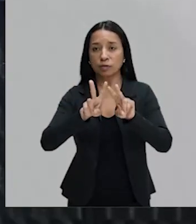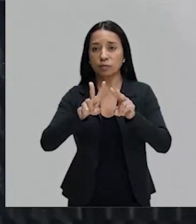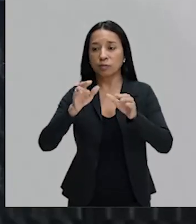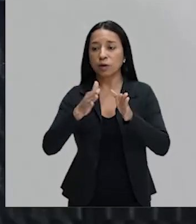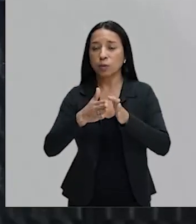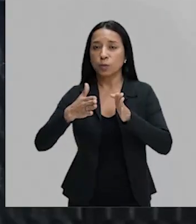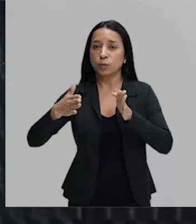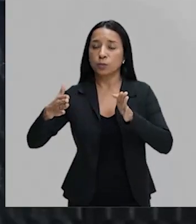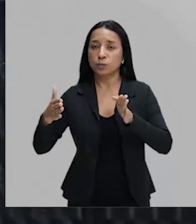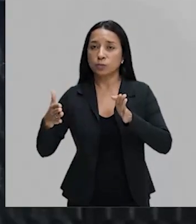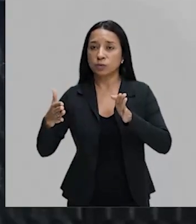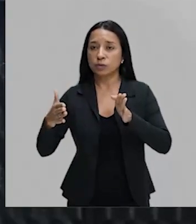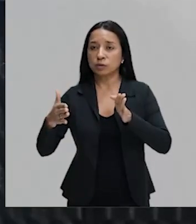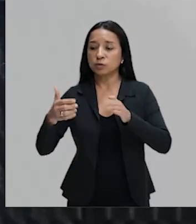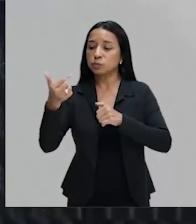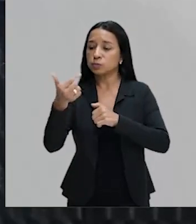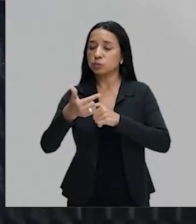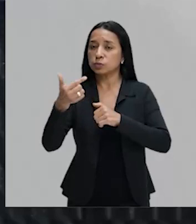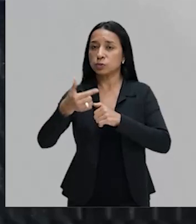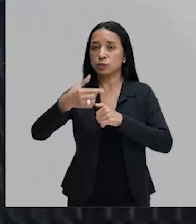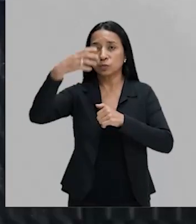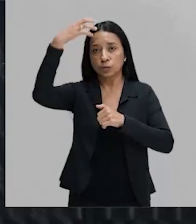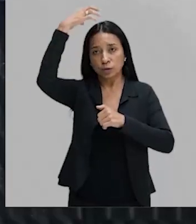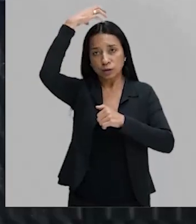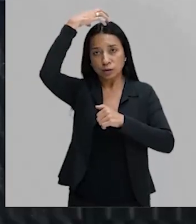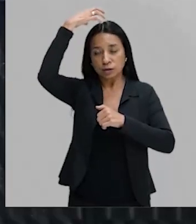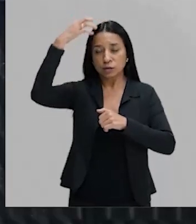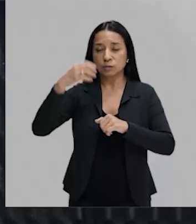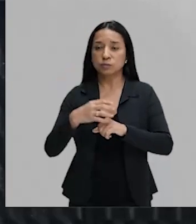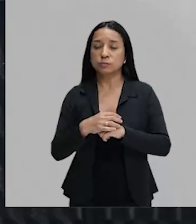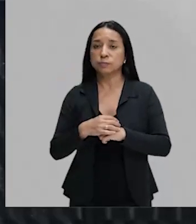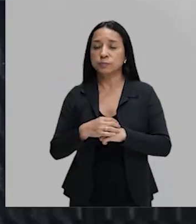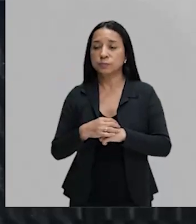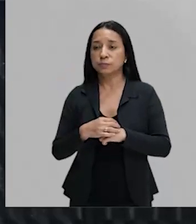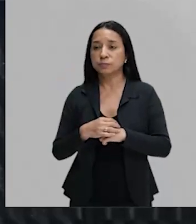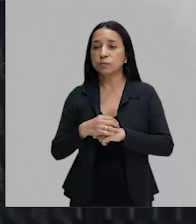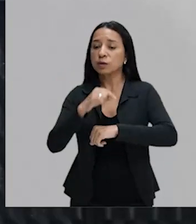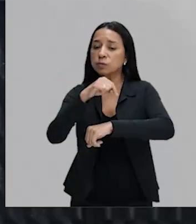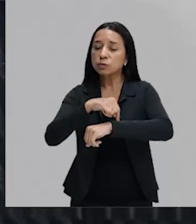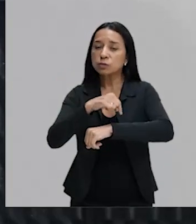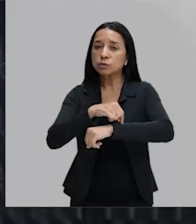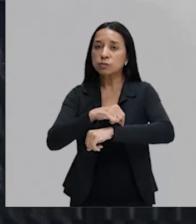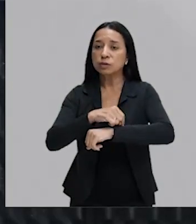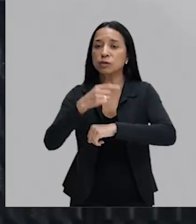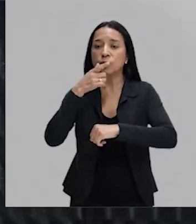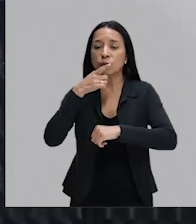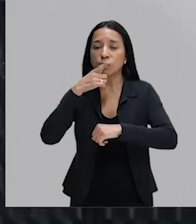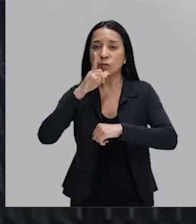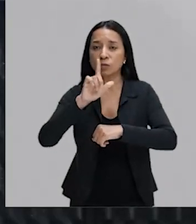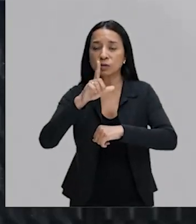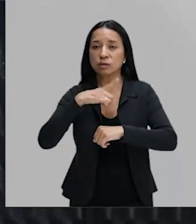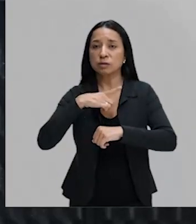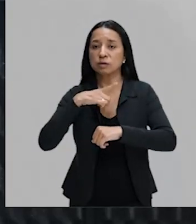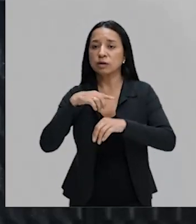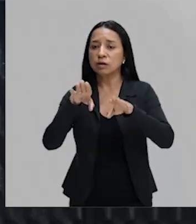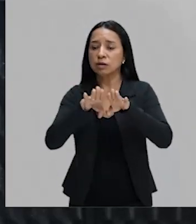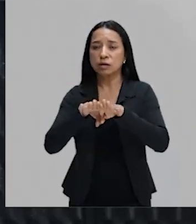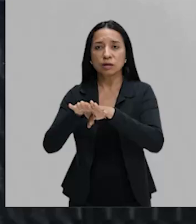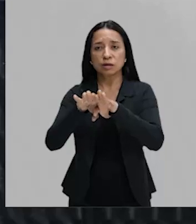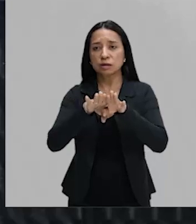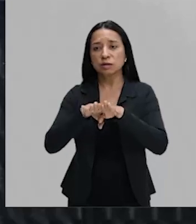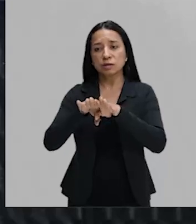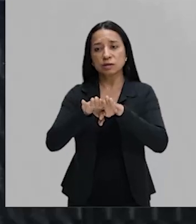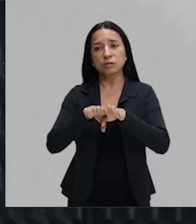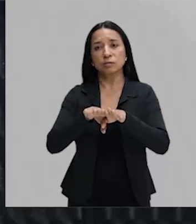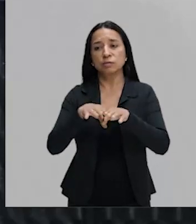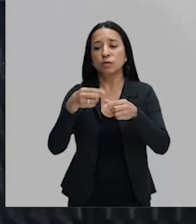durante o chamado segundo reinado. É nesse momento que ele vai conseguir trazer esse equilíbrio para a